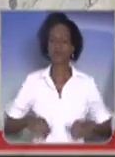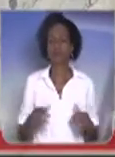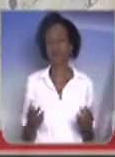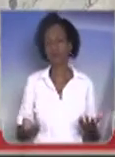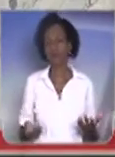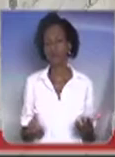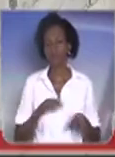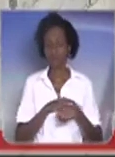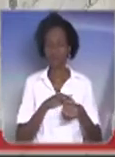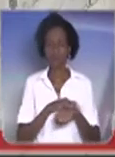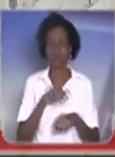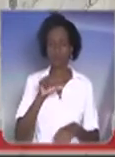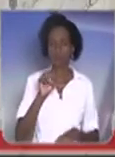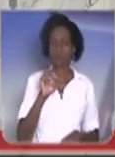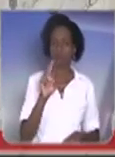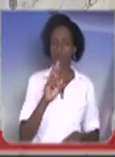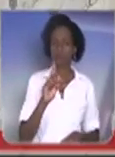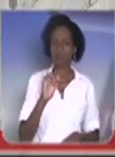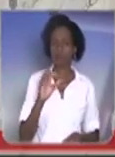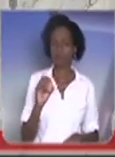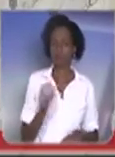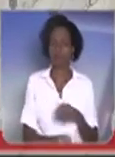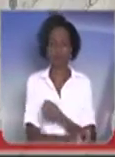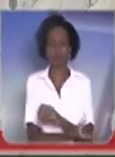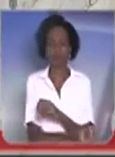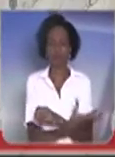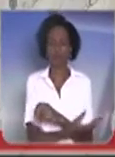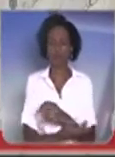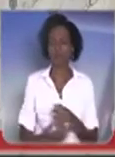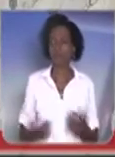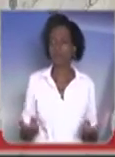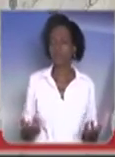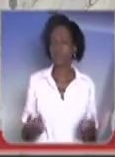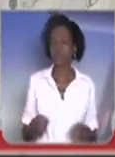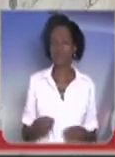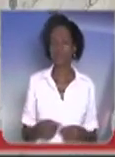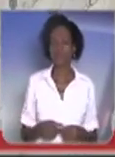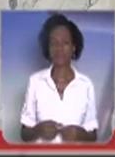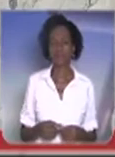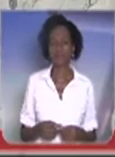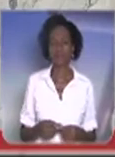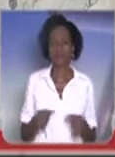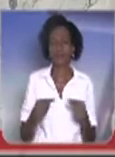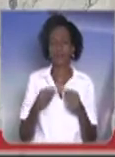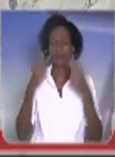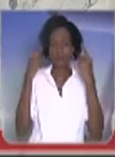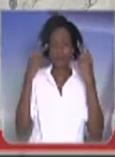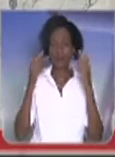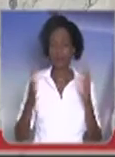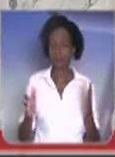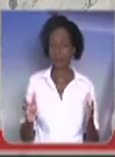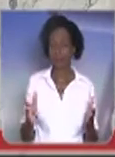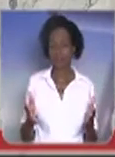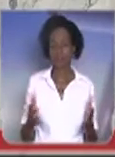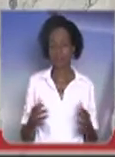e a gente falava justamente sobre isso, né, Sérgio? Que a corrupção é uma coisa que já, infelizmente, faz parte